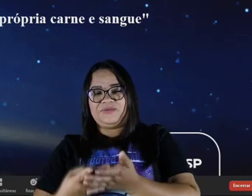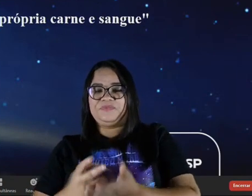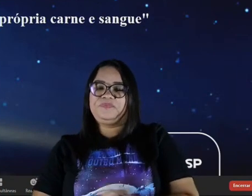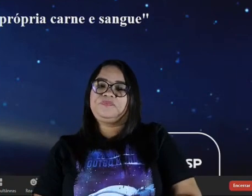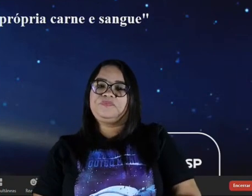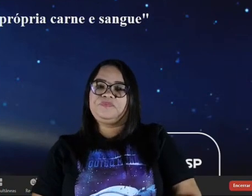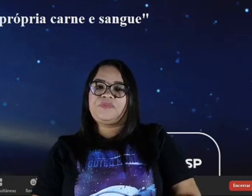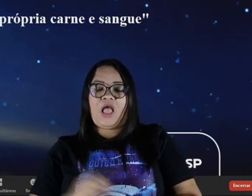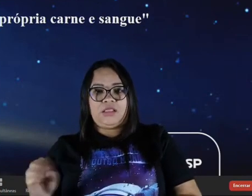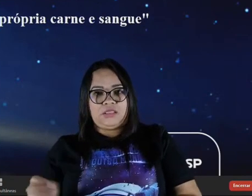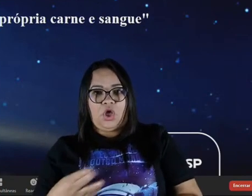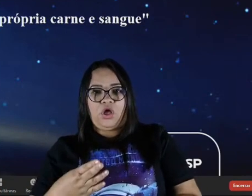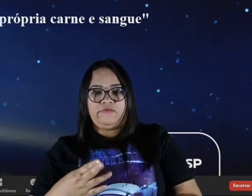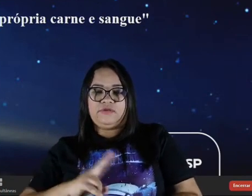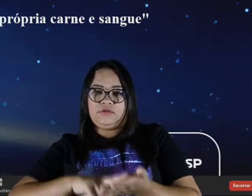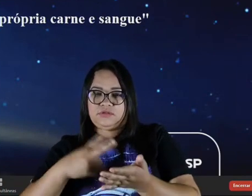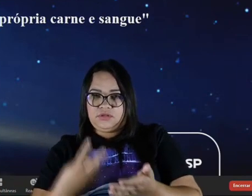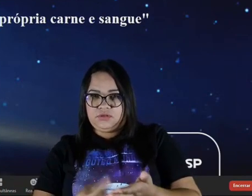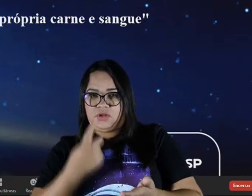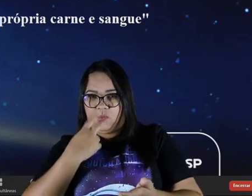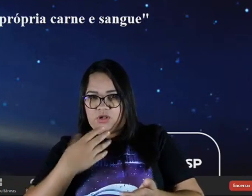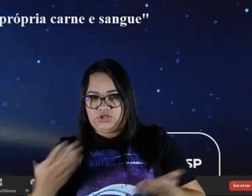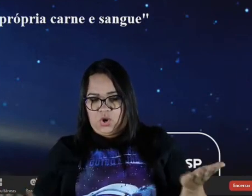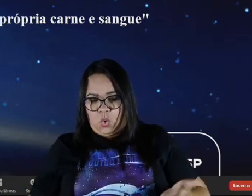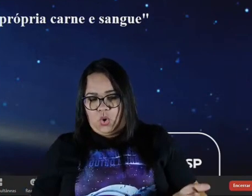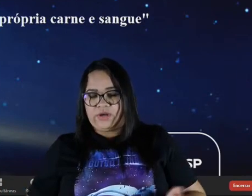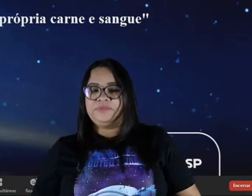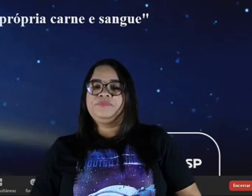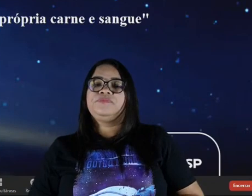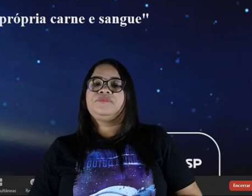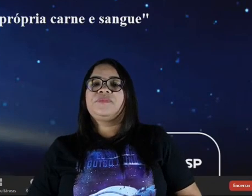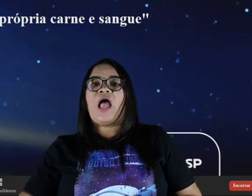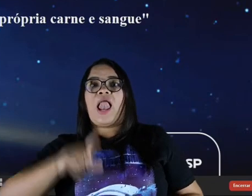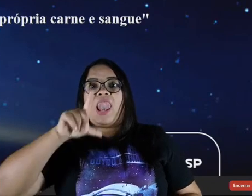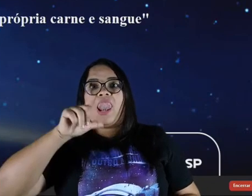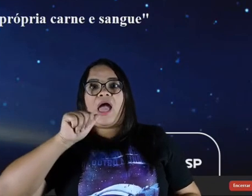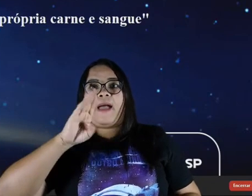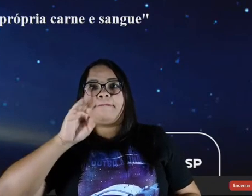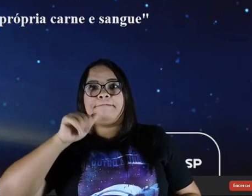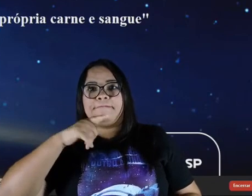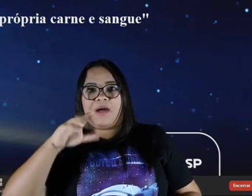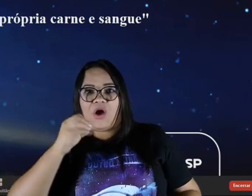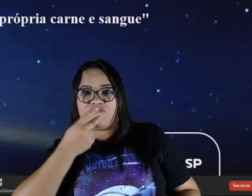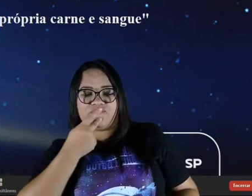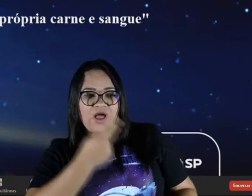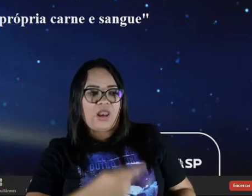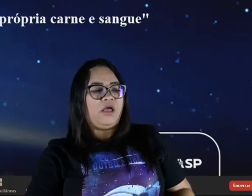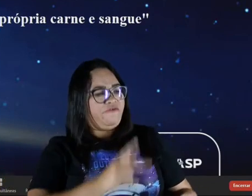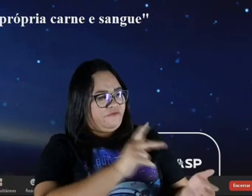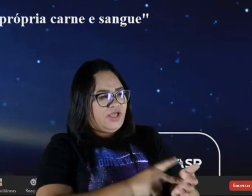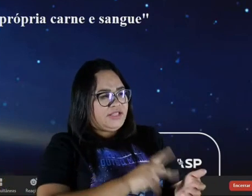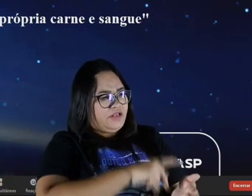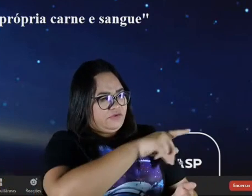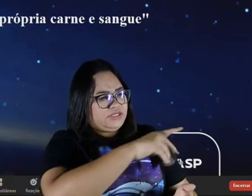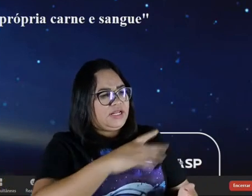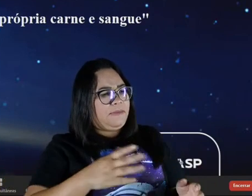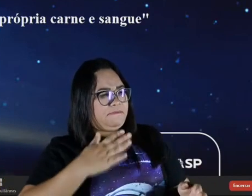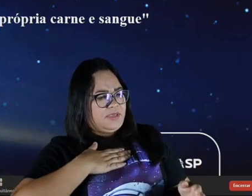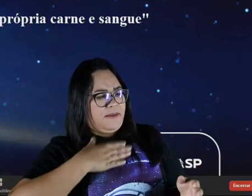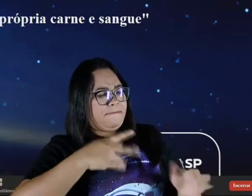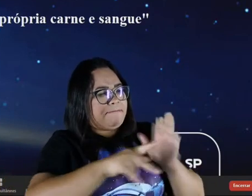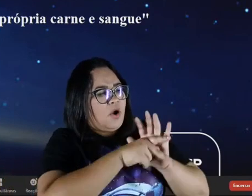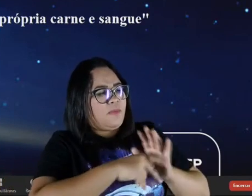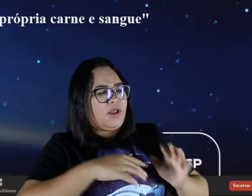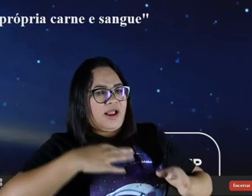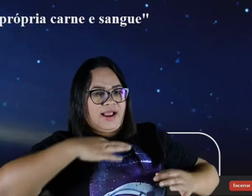A nova tradução na linguagem de hoje diz assim, e aí Labão disse, sim, você de fato é da minha própria carne e sangue. Eu